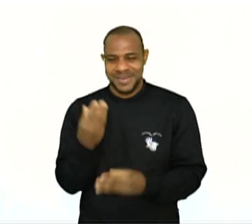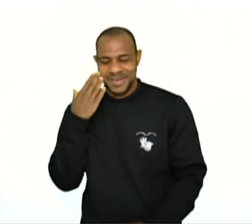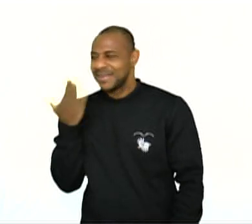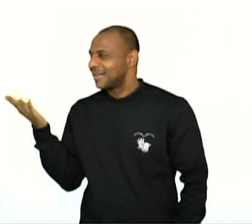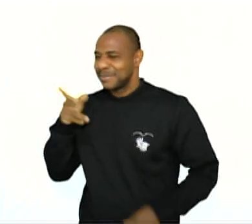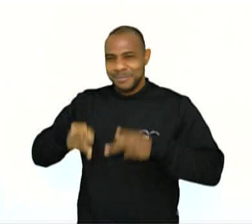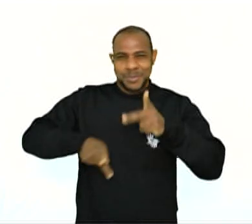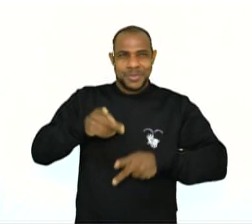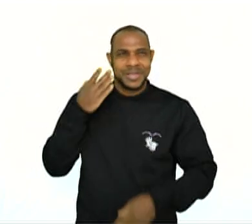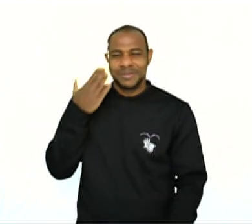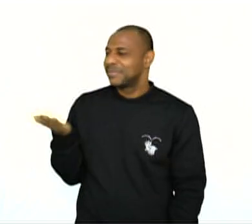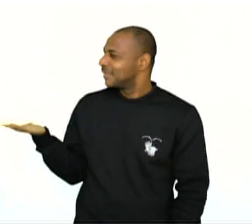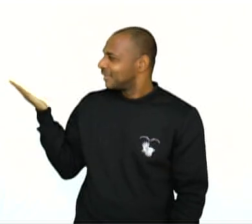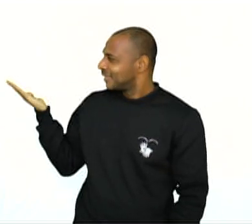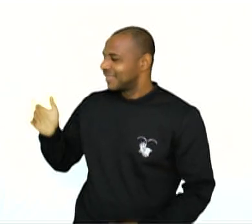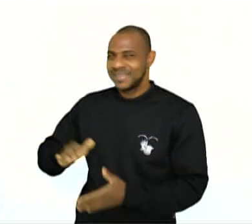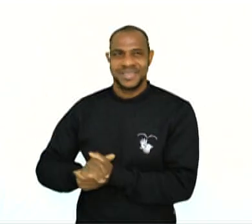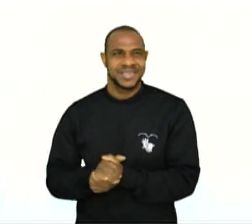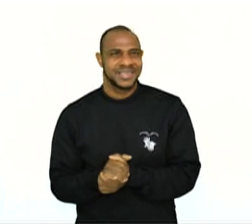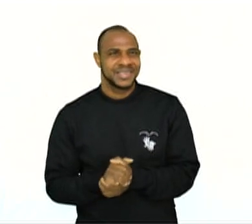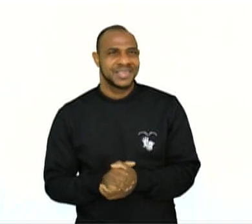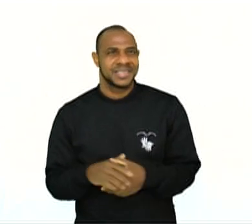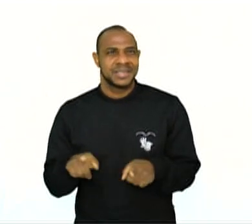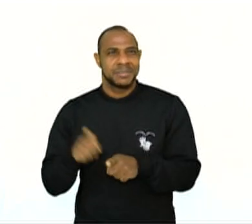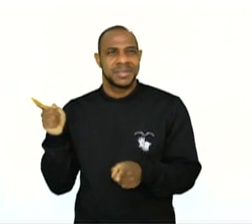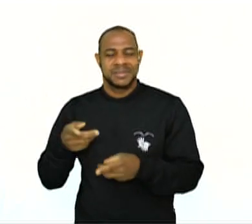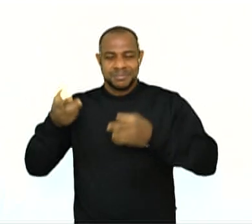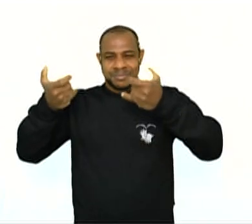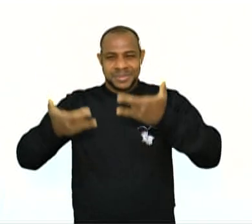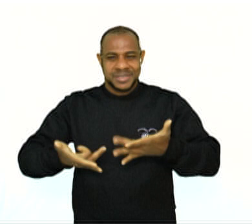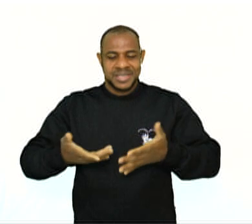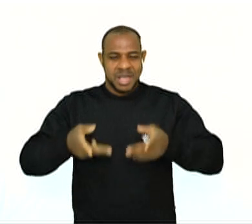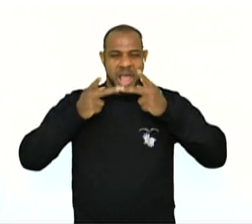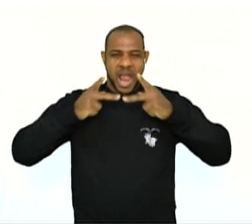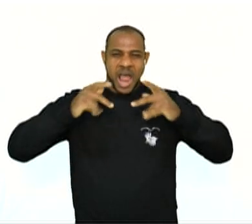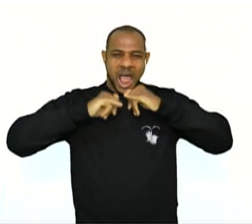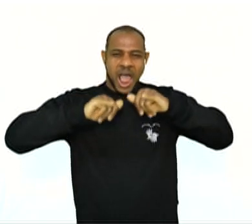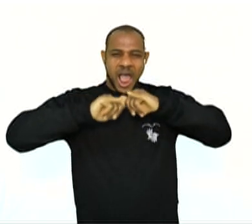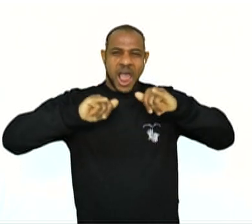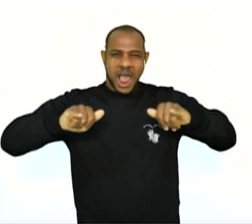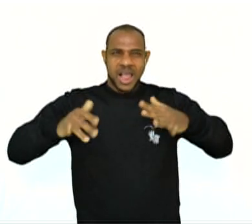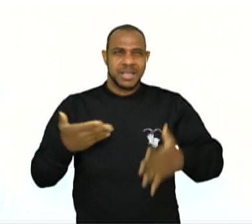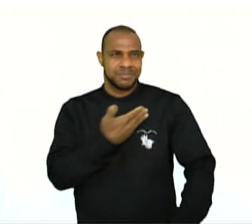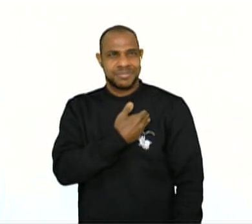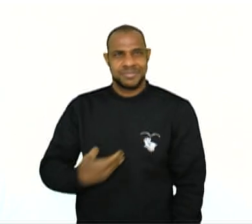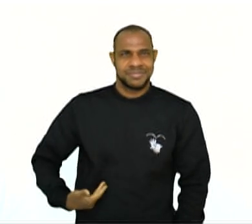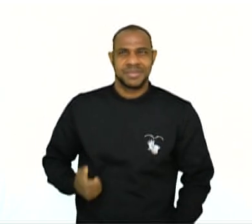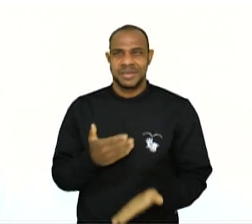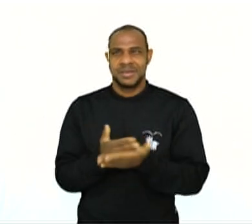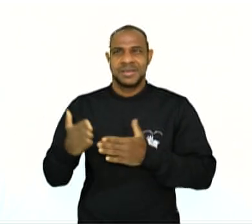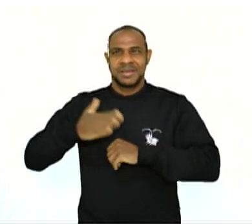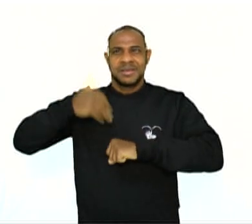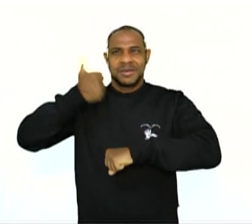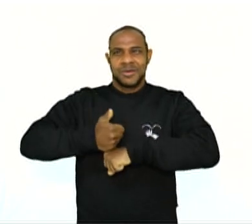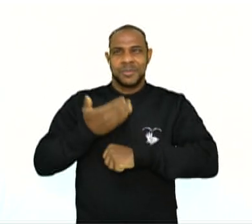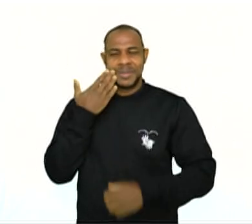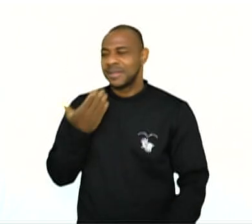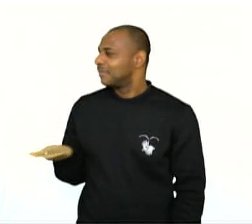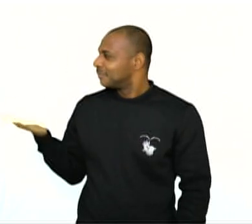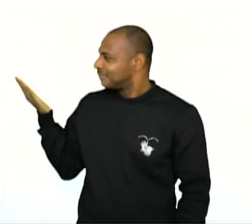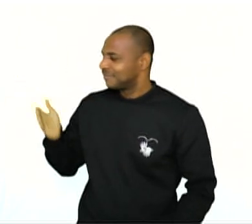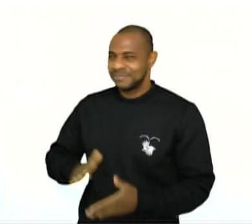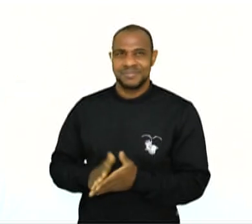o Vassourinha na campanha que ele fez para a presidência, porque ele ia varrer a corrupção. E o João Goulart começa um